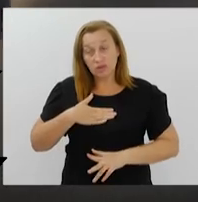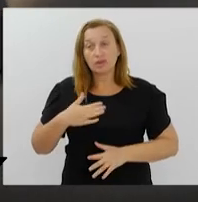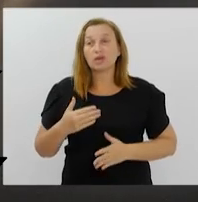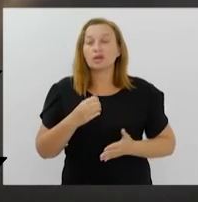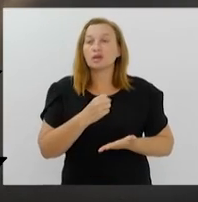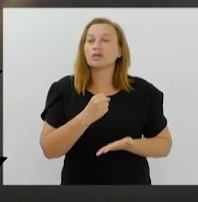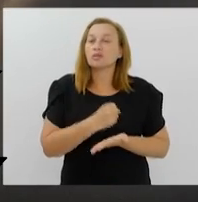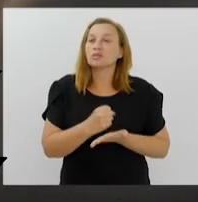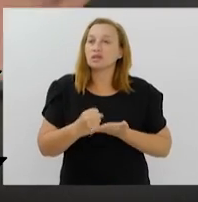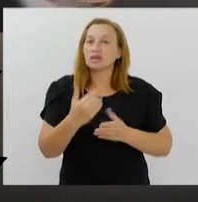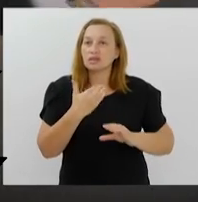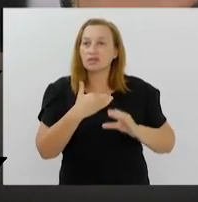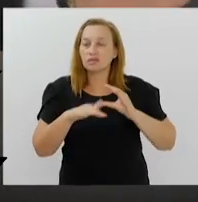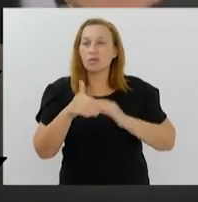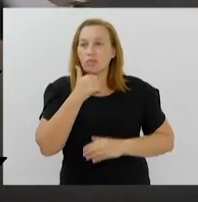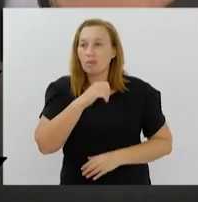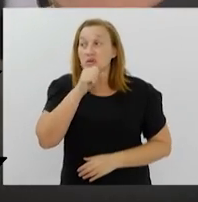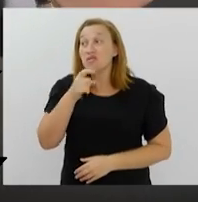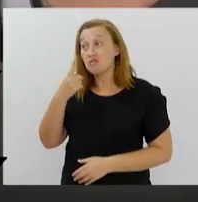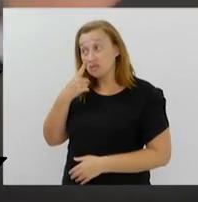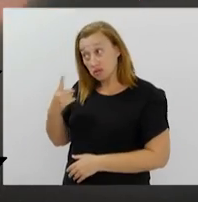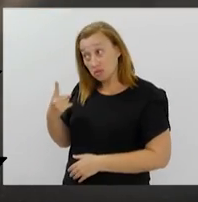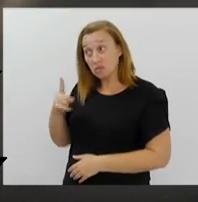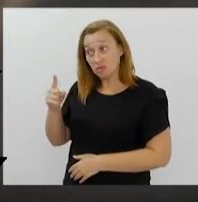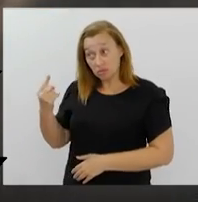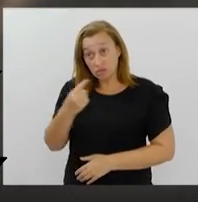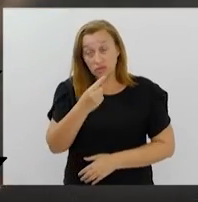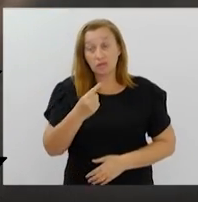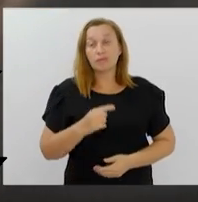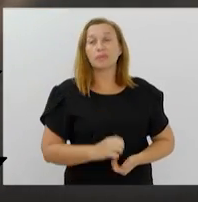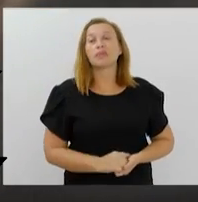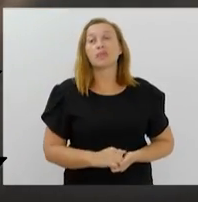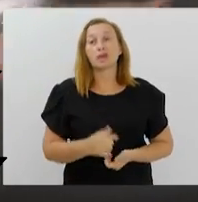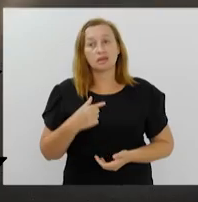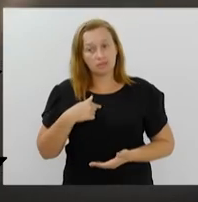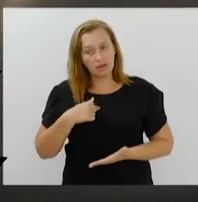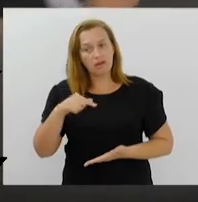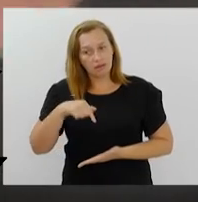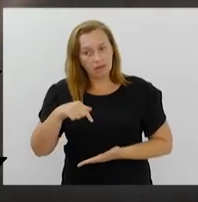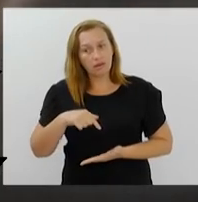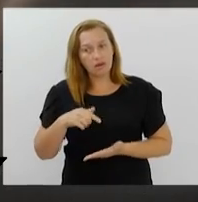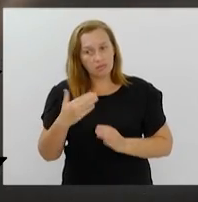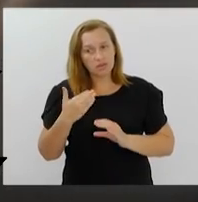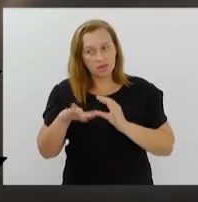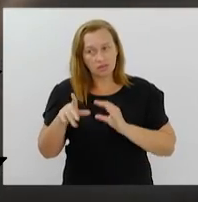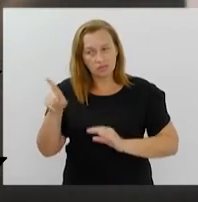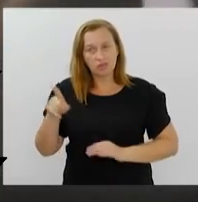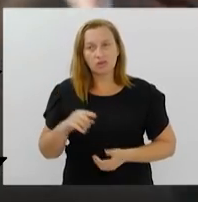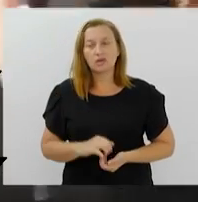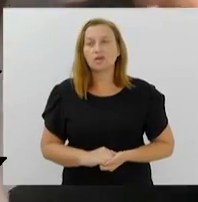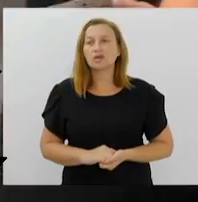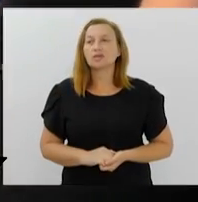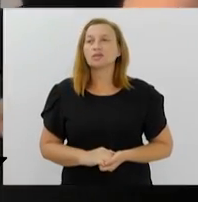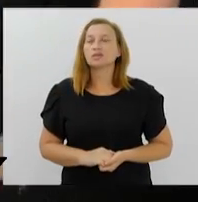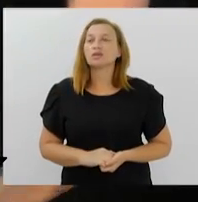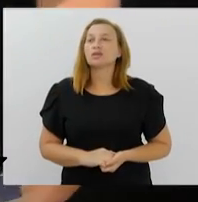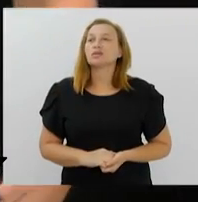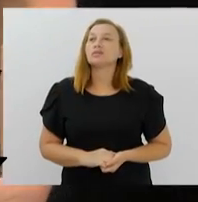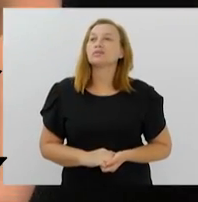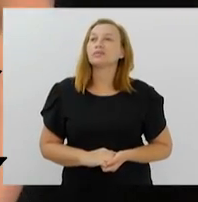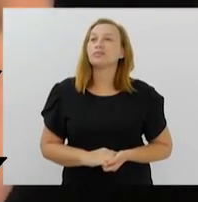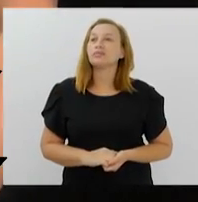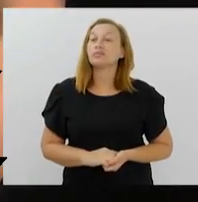mães dizendo o seguinte viu Carlos foi assim que fez Ten o contrar eu tenho aqui tenho as mensagens depois eu posso te passar tudo aí Mandou dizendo o seguinte